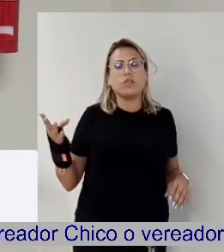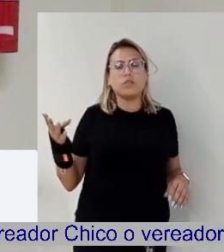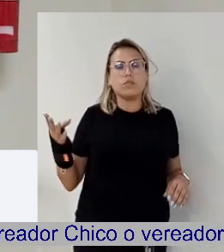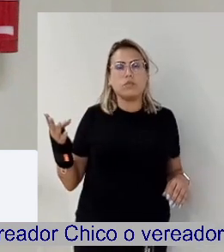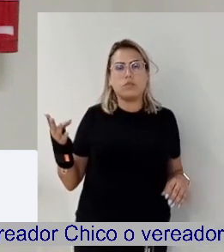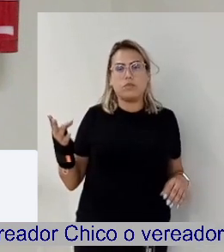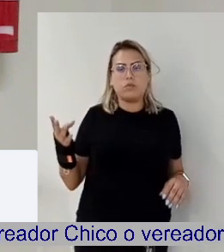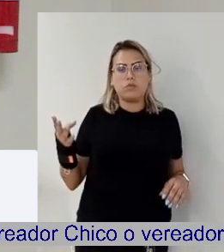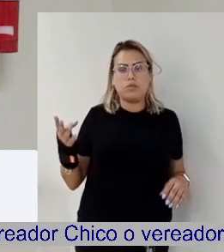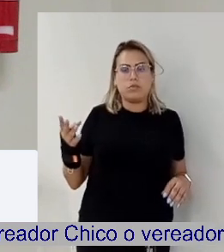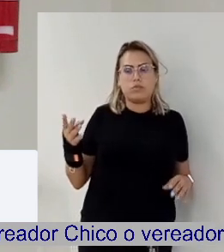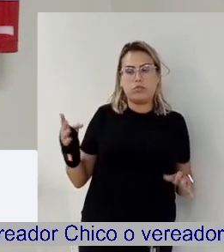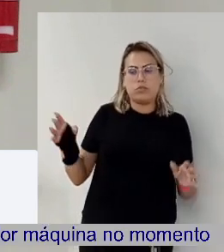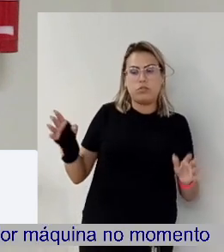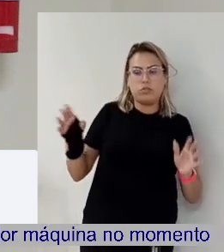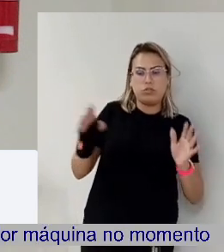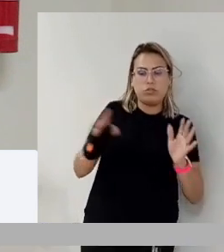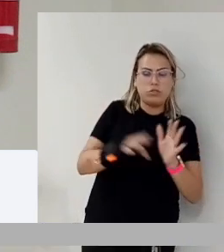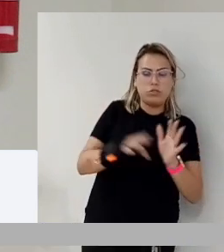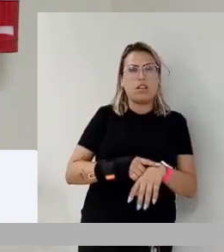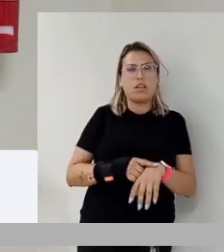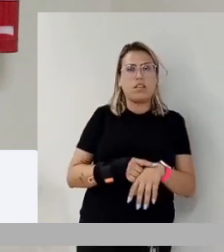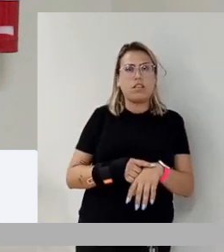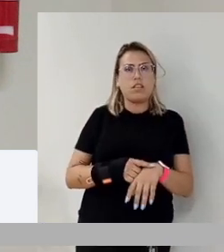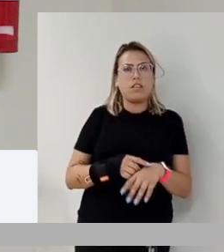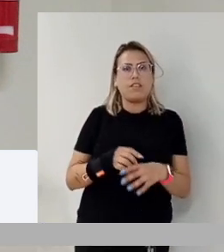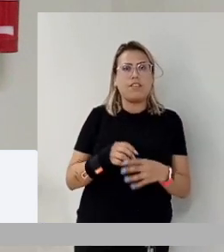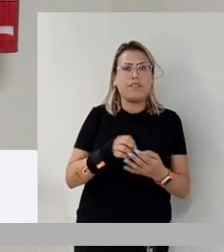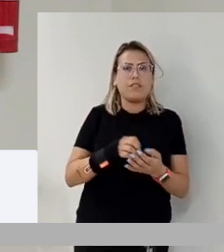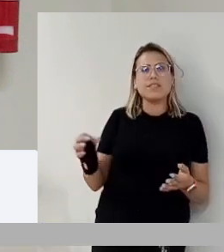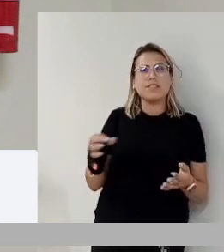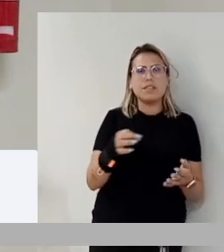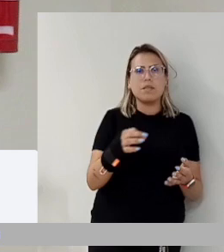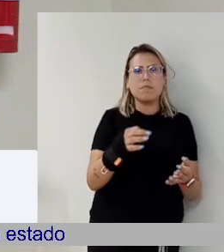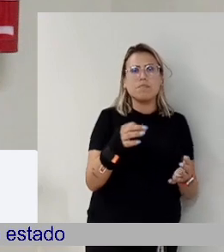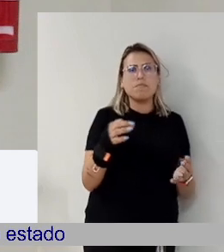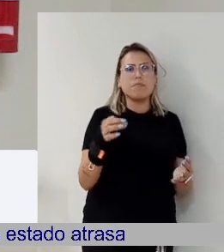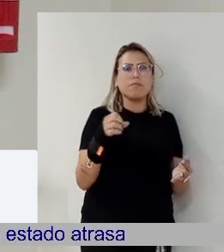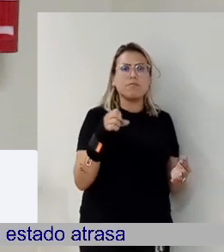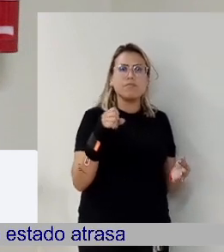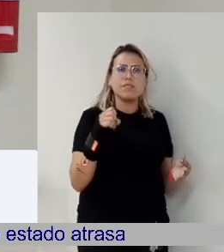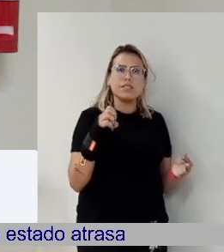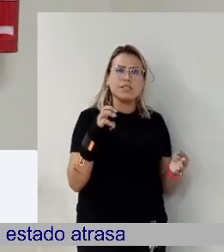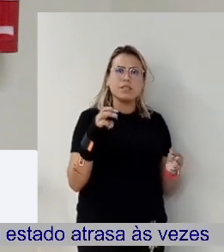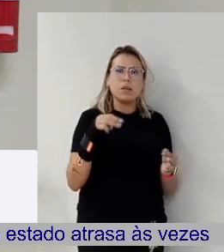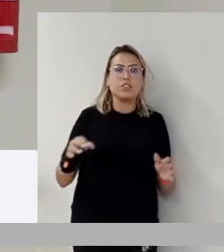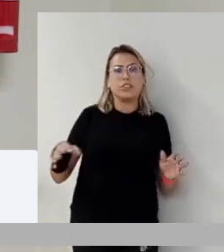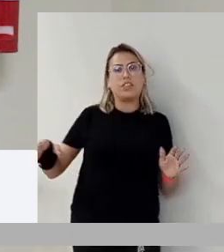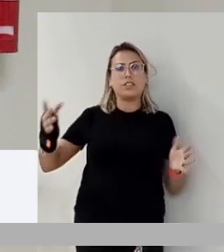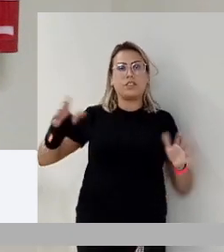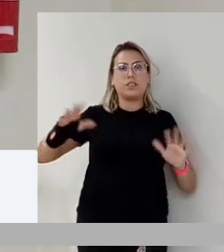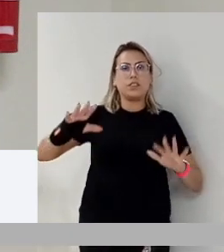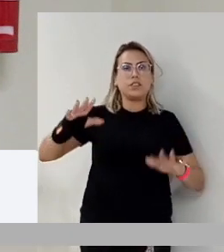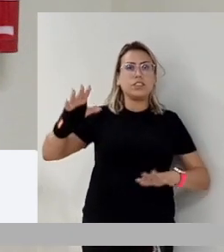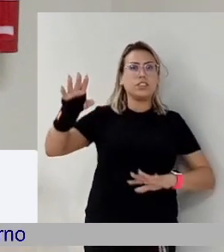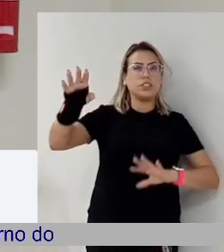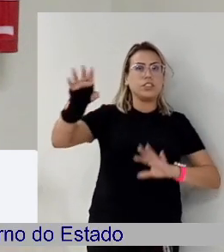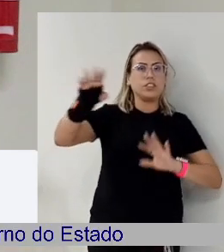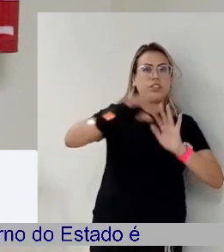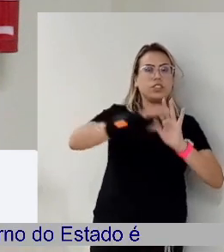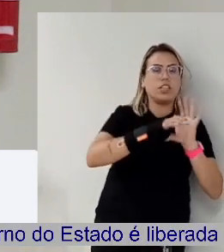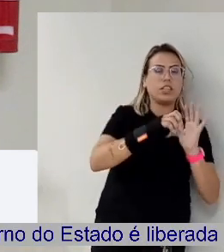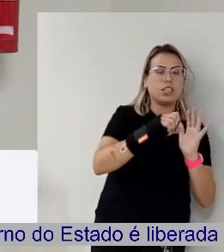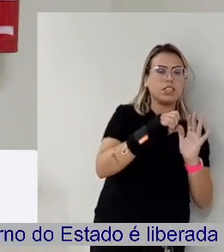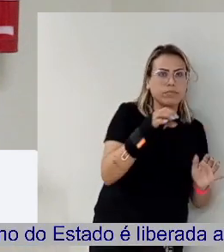hora máquina no momento exato se falta a semente o governo do estado atrasa às vezes quando chega a semente do Governo do Estado é liberada